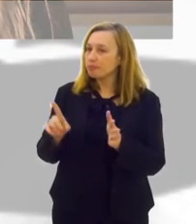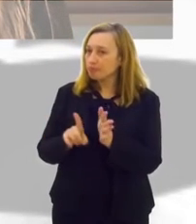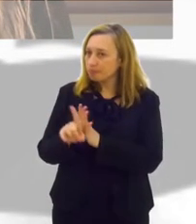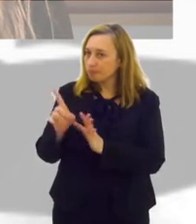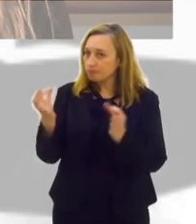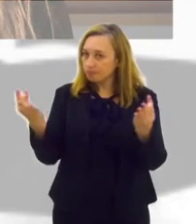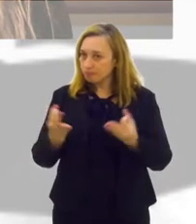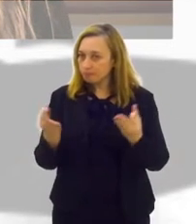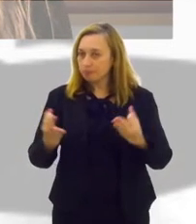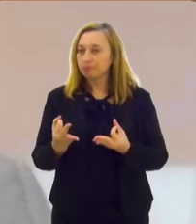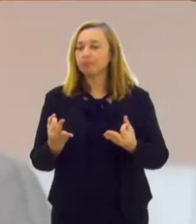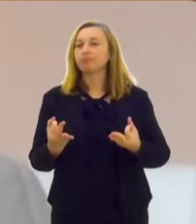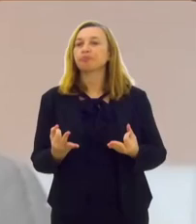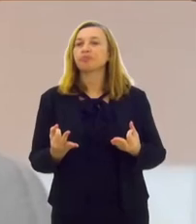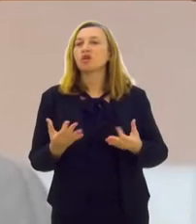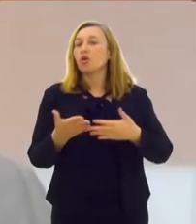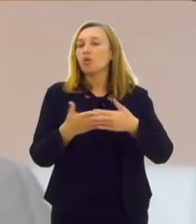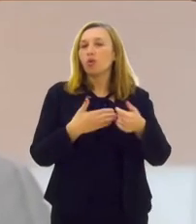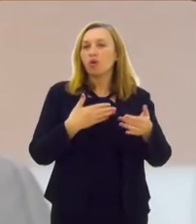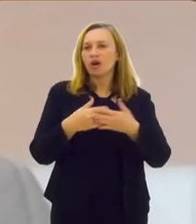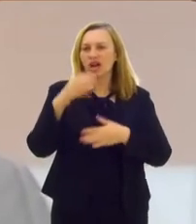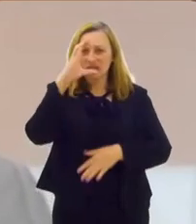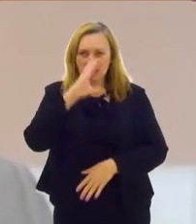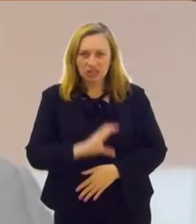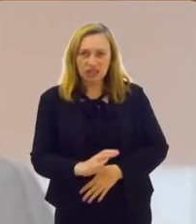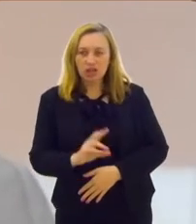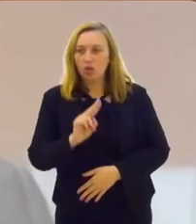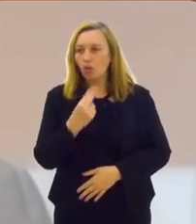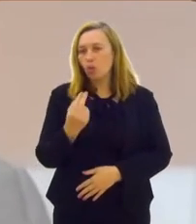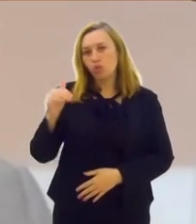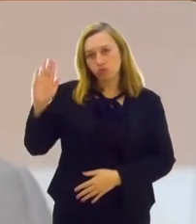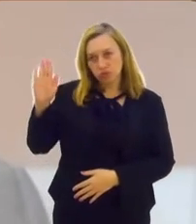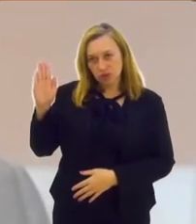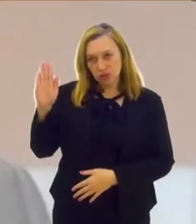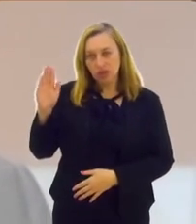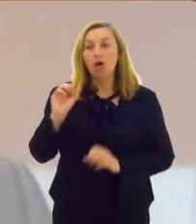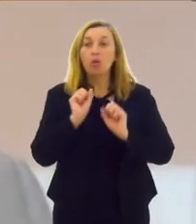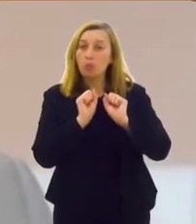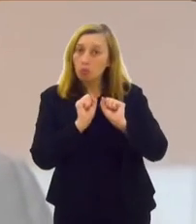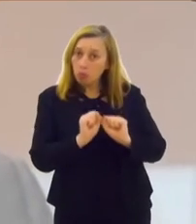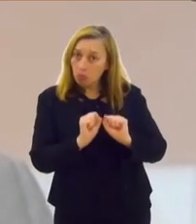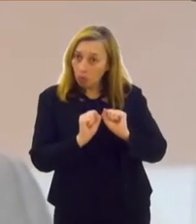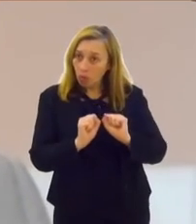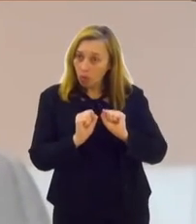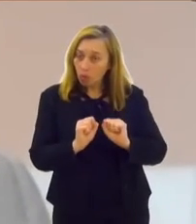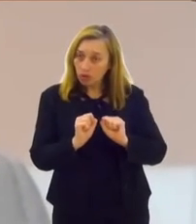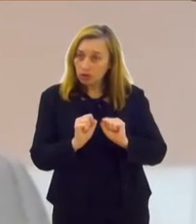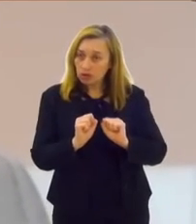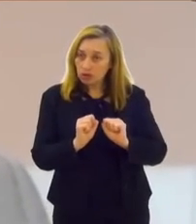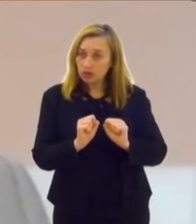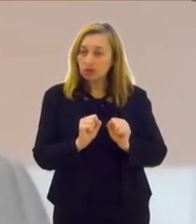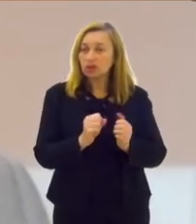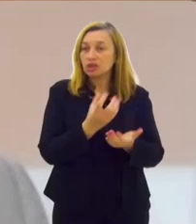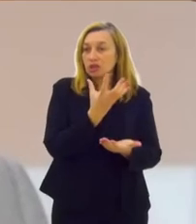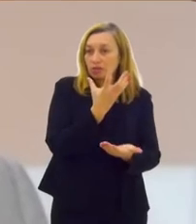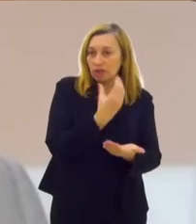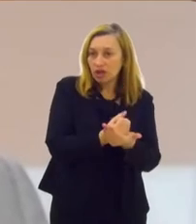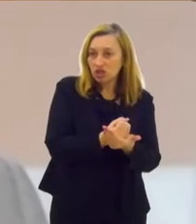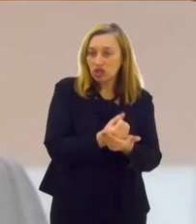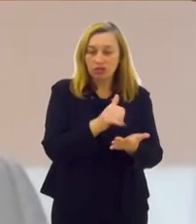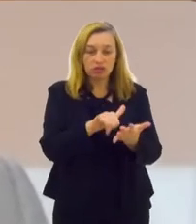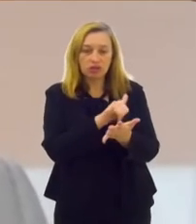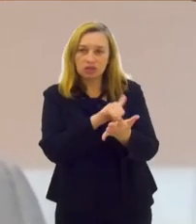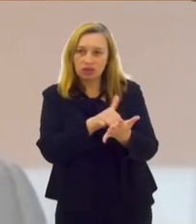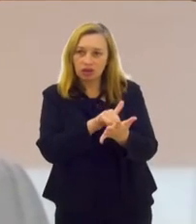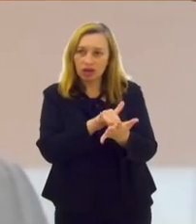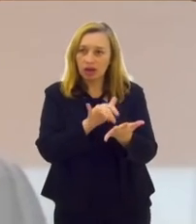pergunta, Cláudia, porque qualquer cidadão ou candidato, enfim, pode baixar no seu smartphone o